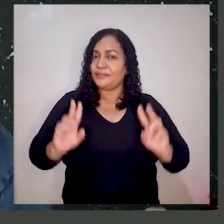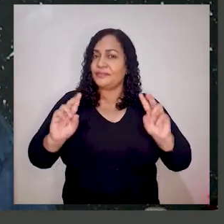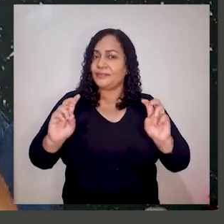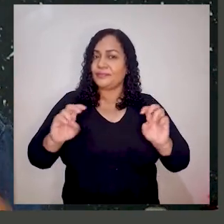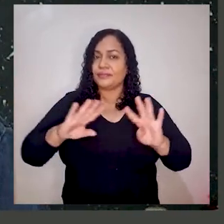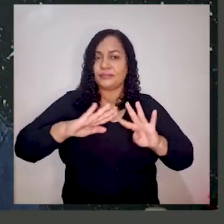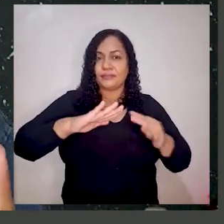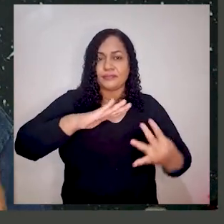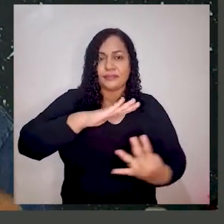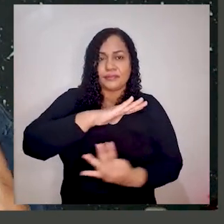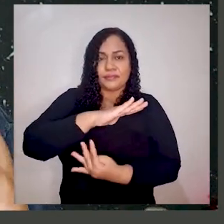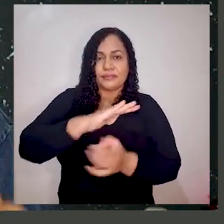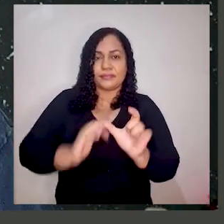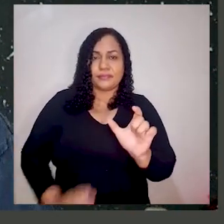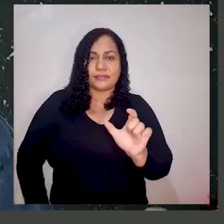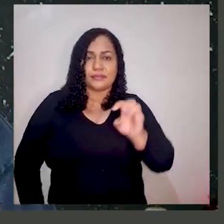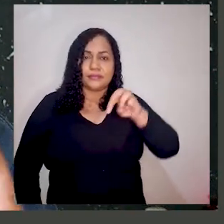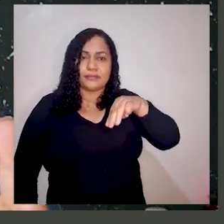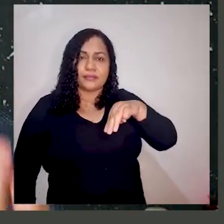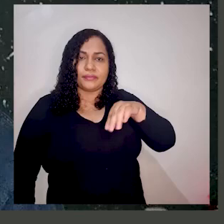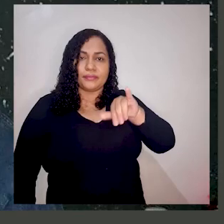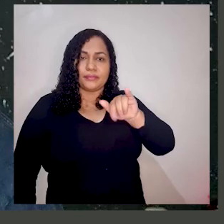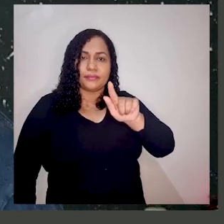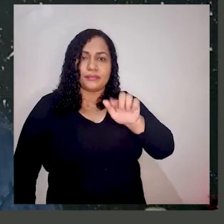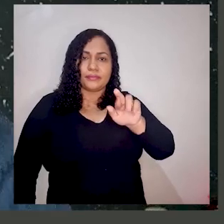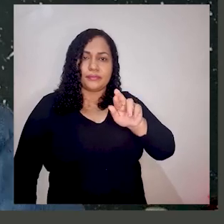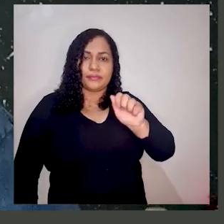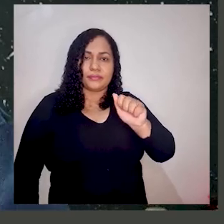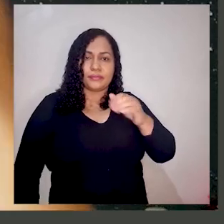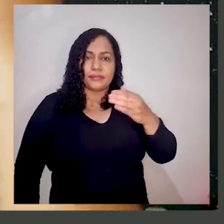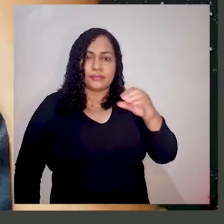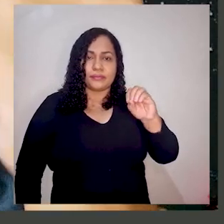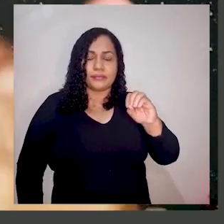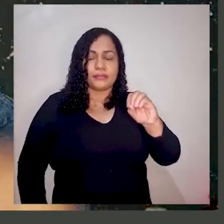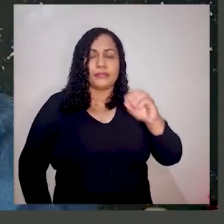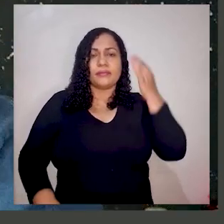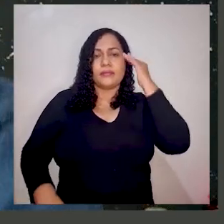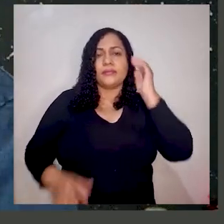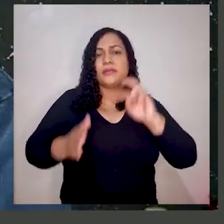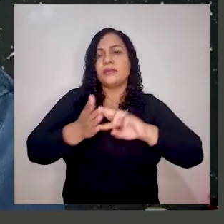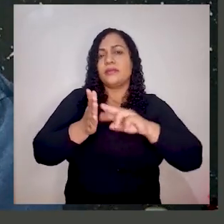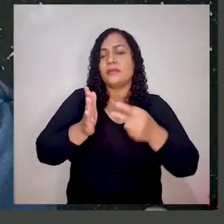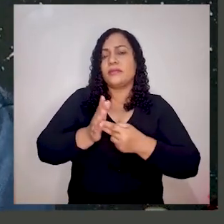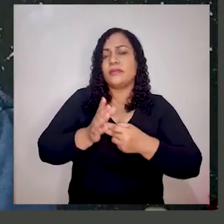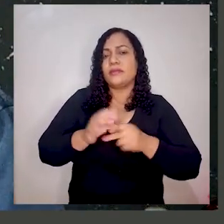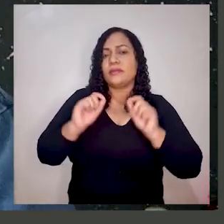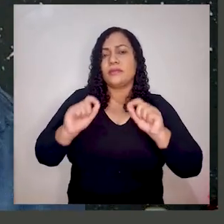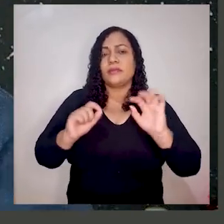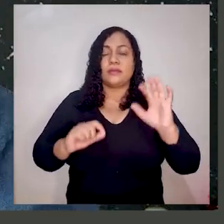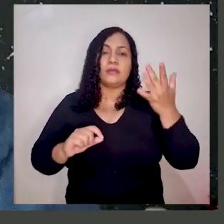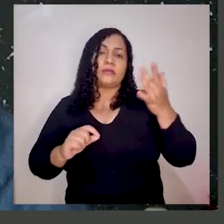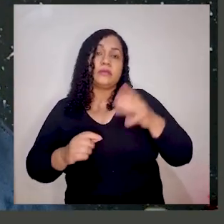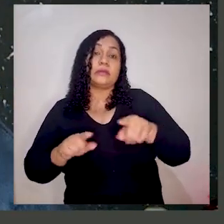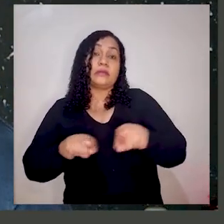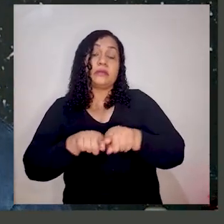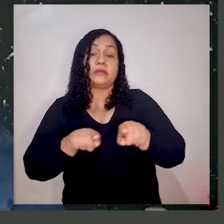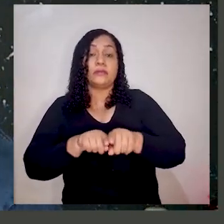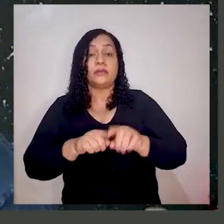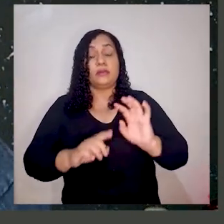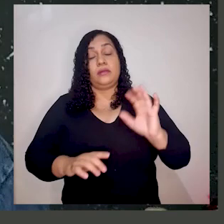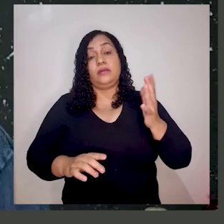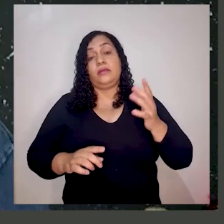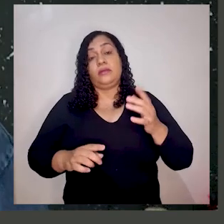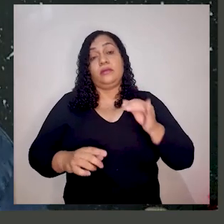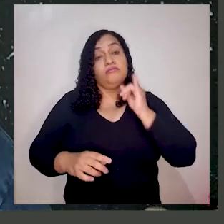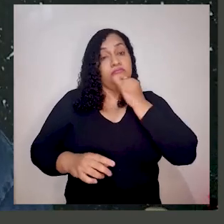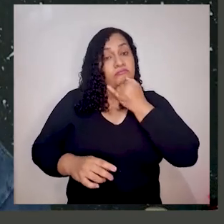tá bom? Migração, vamos entender os conceitos, vamos falar um pouco da contemporaneidade, né, as migrações que vêm